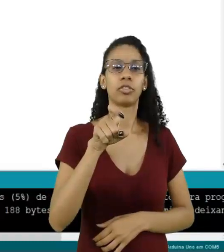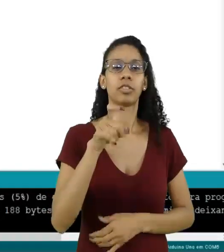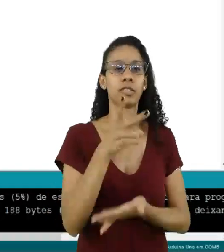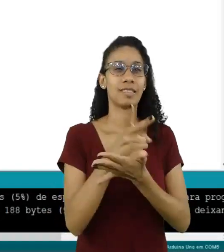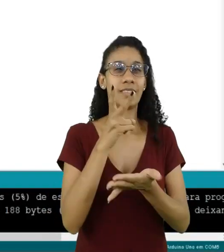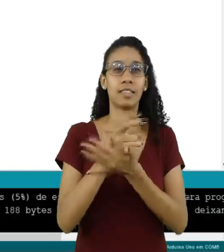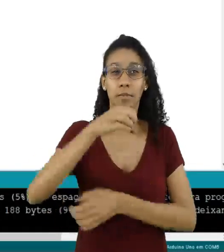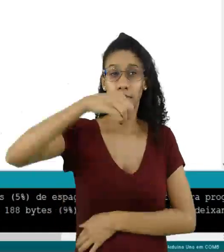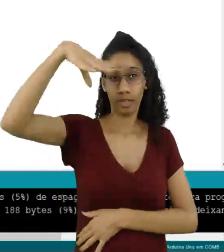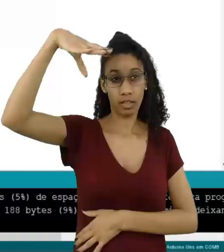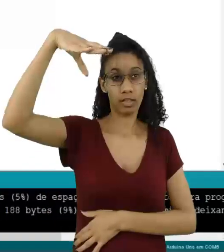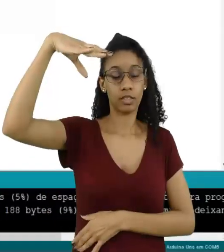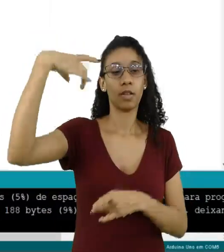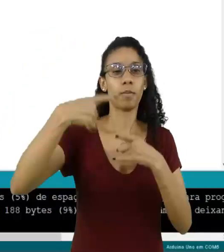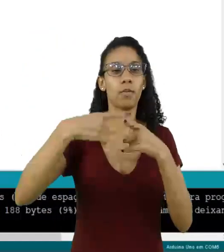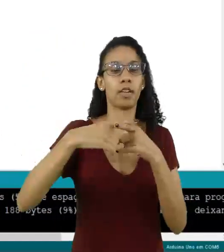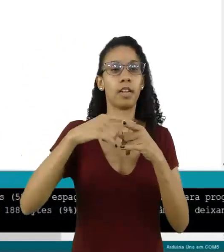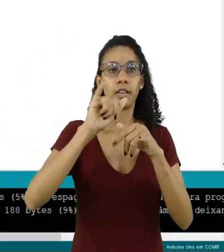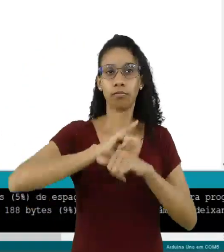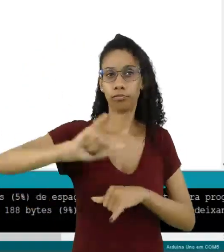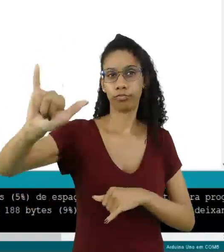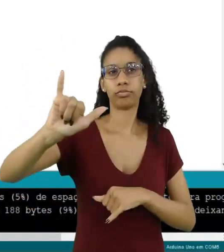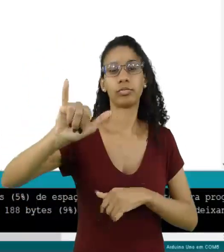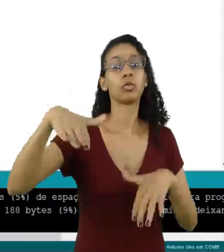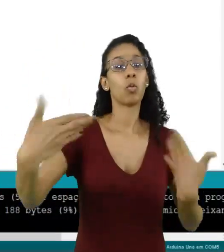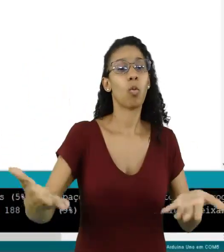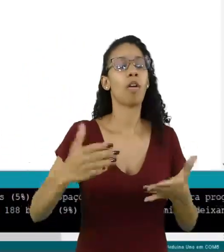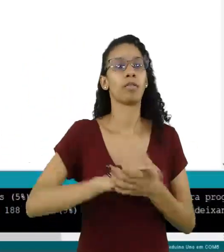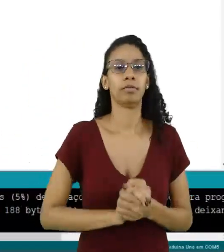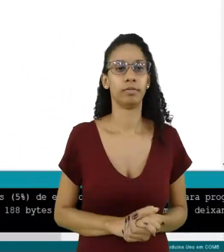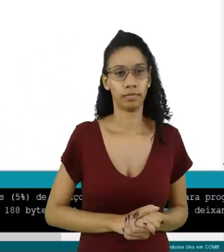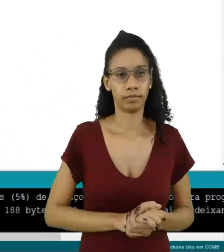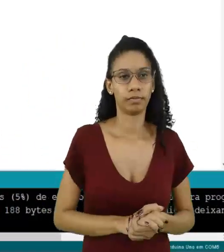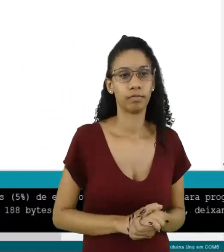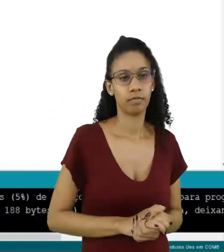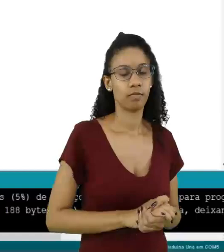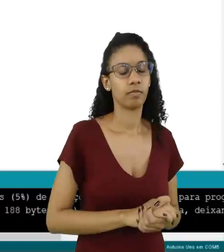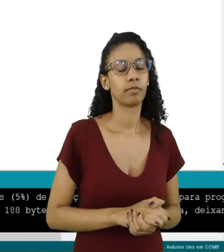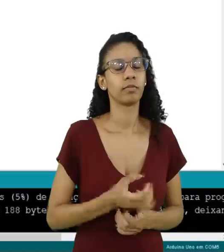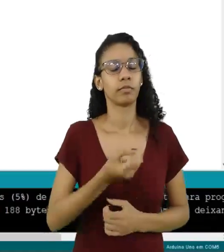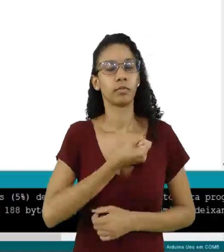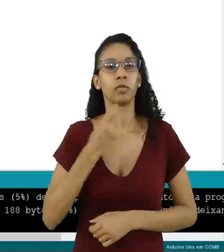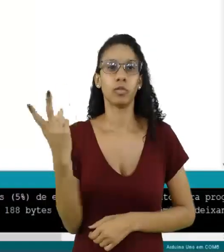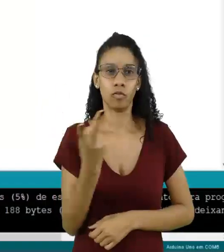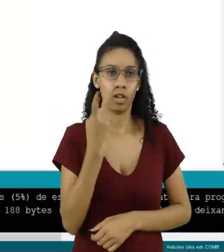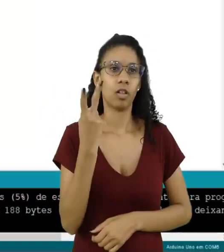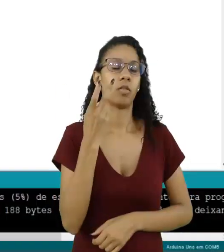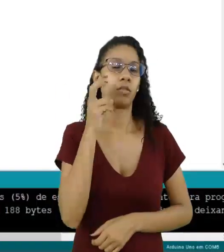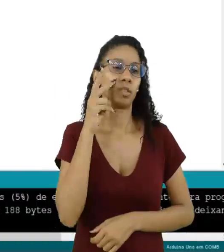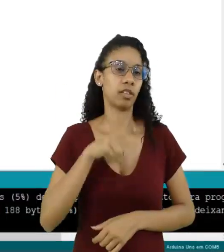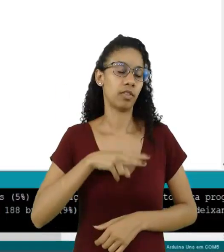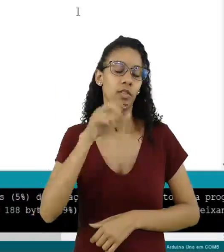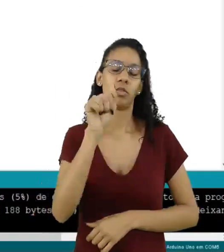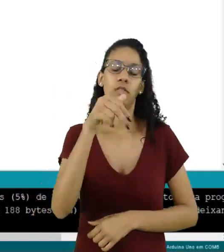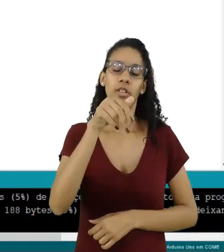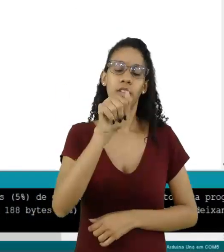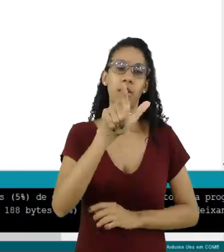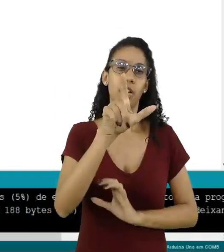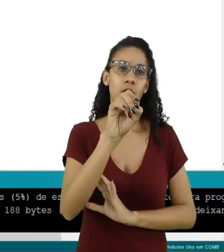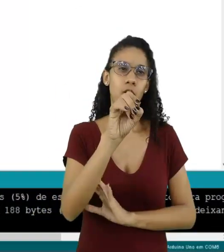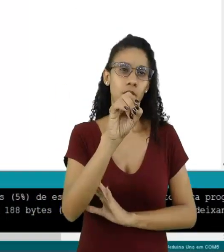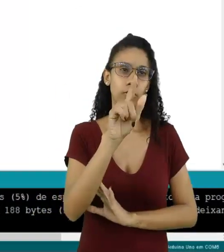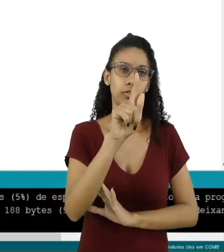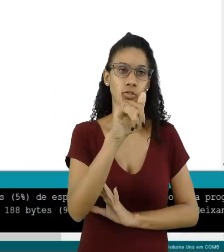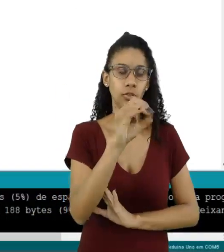o tempo todo. Esse pino está me transferindo informações. Quais informações? Justamente o valor que ele está lendo no pino